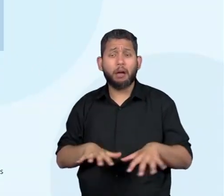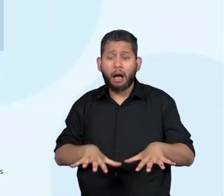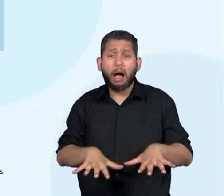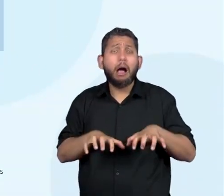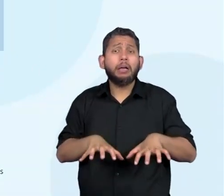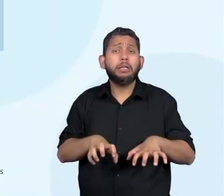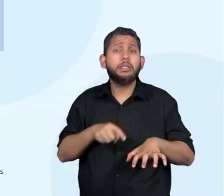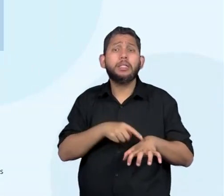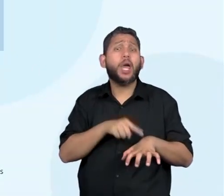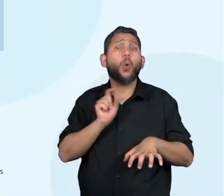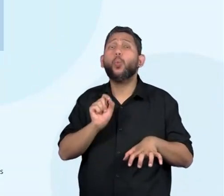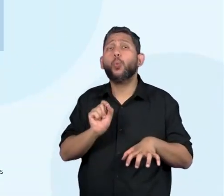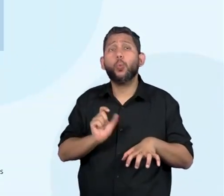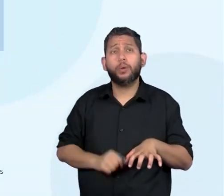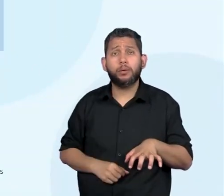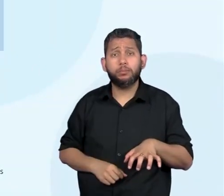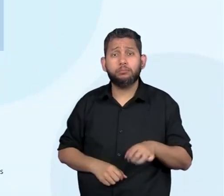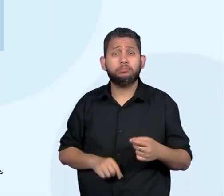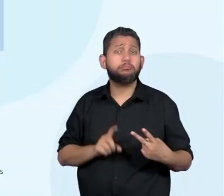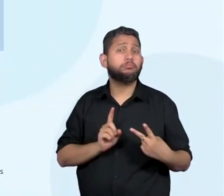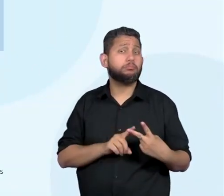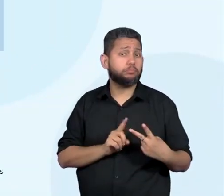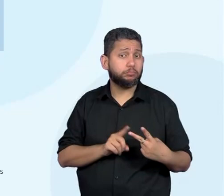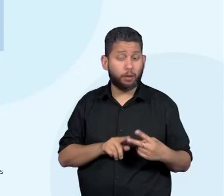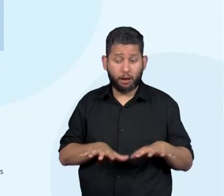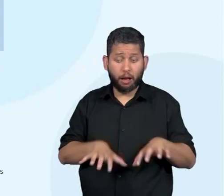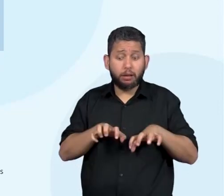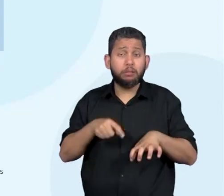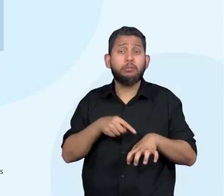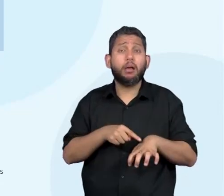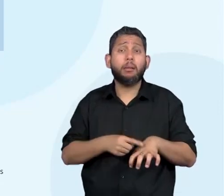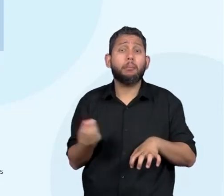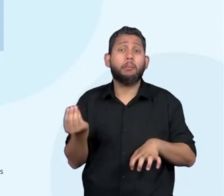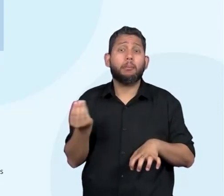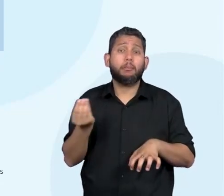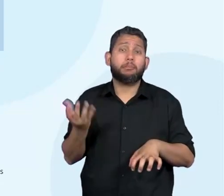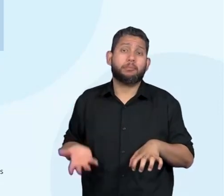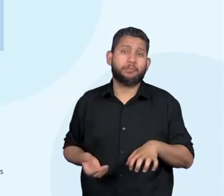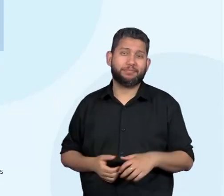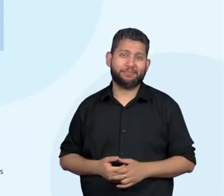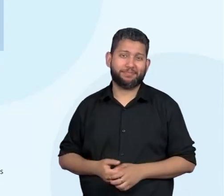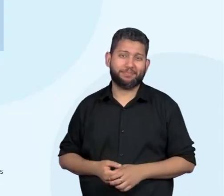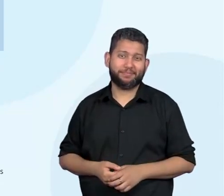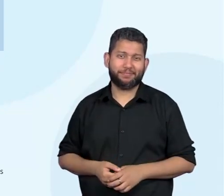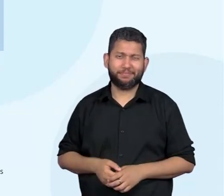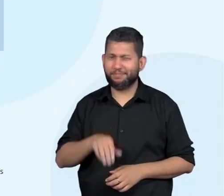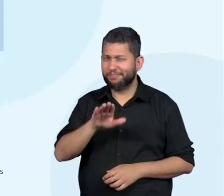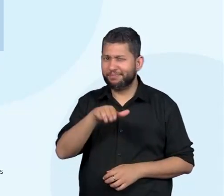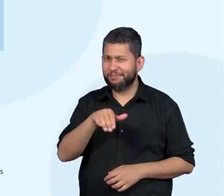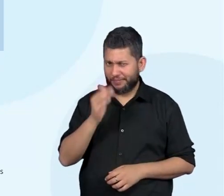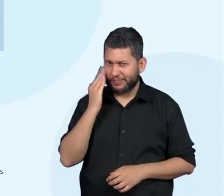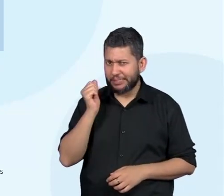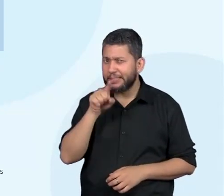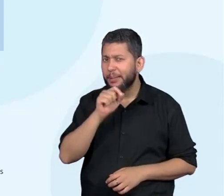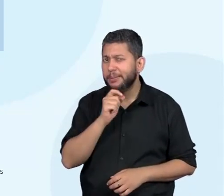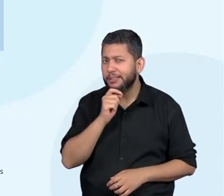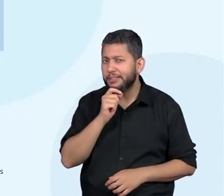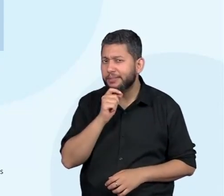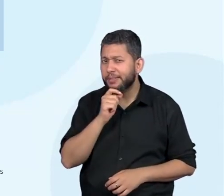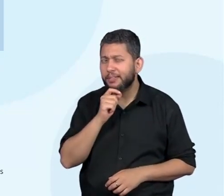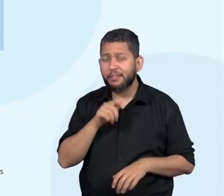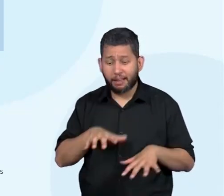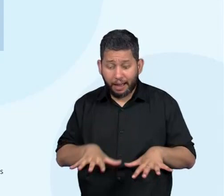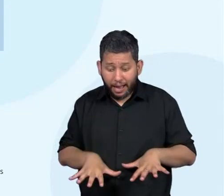que são raízes e quais são as suas funções? Será que os nossos estudantes sabem nos dizer aí o que